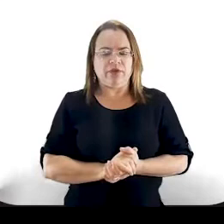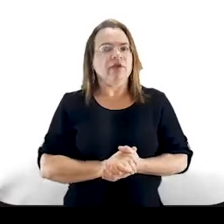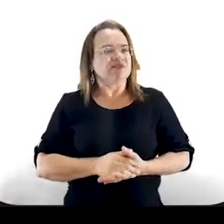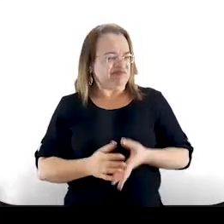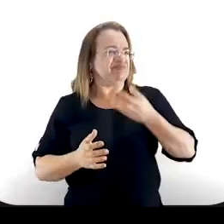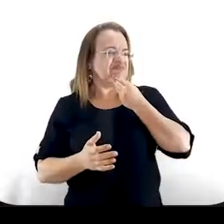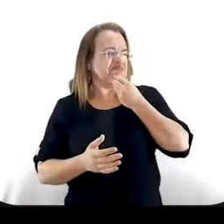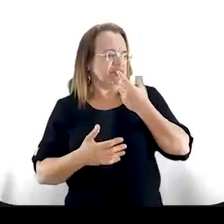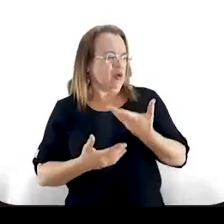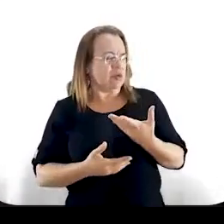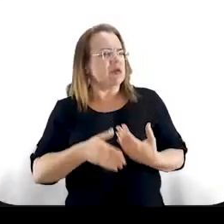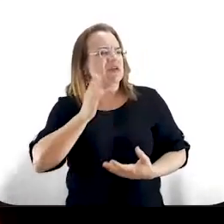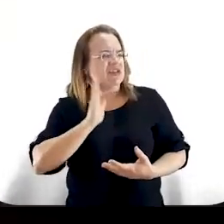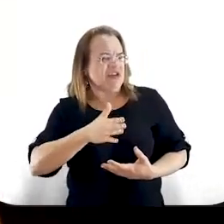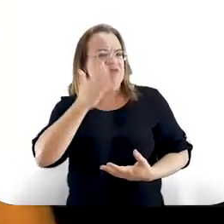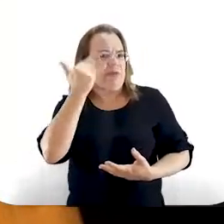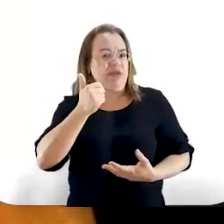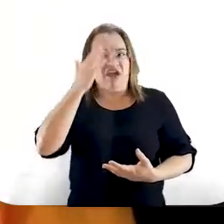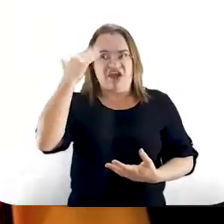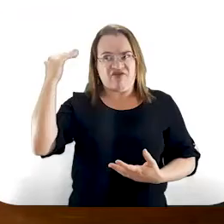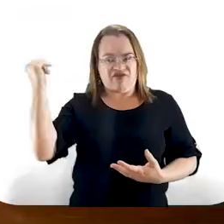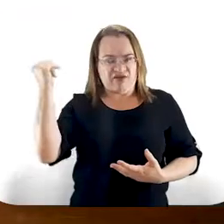Os homens já sabiam a fama do rei.